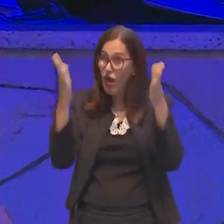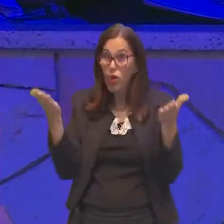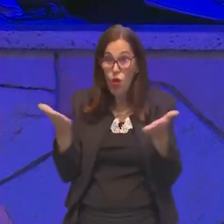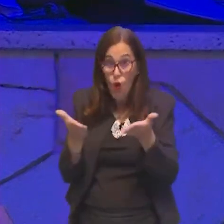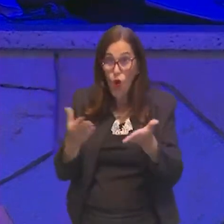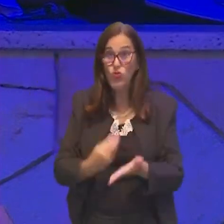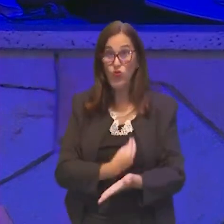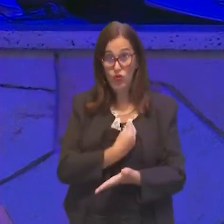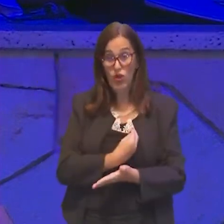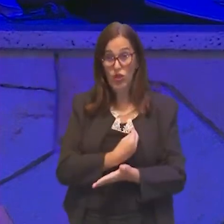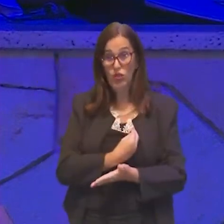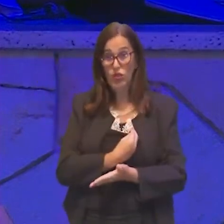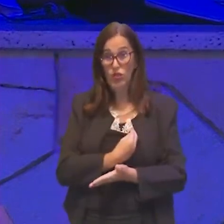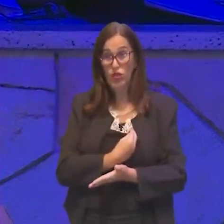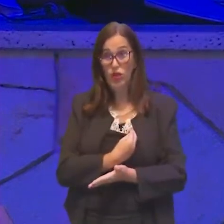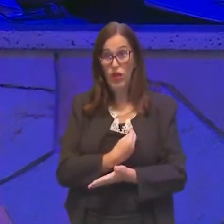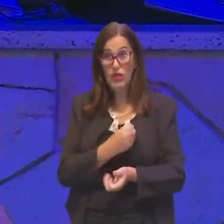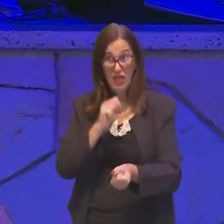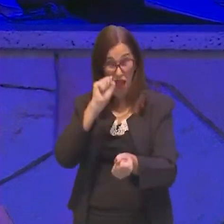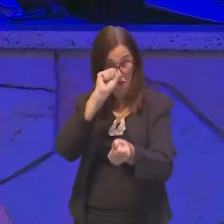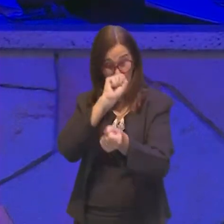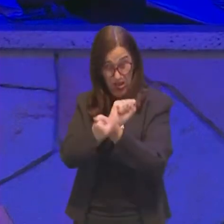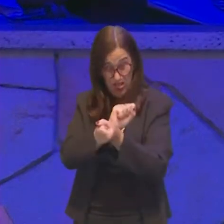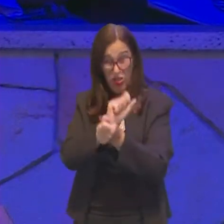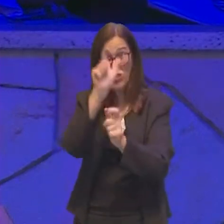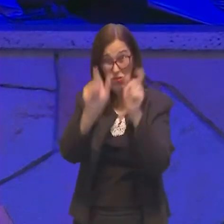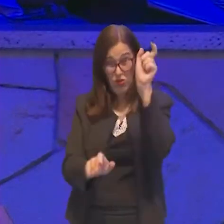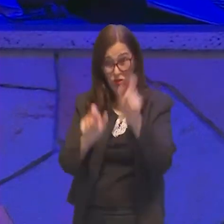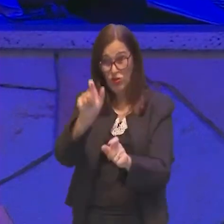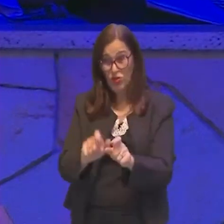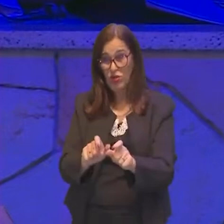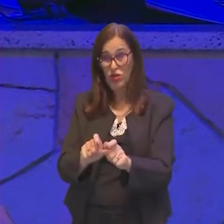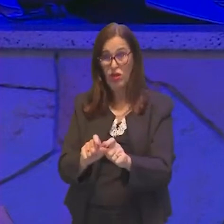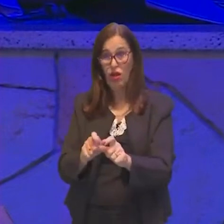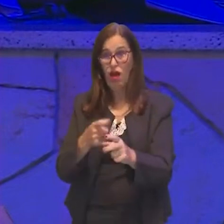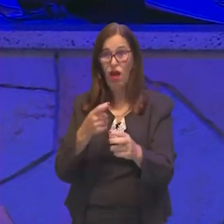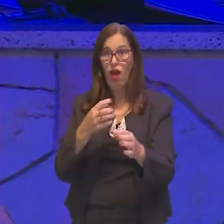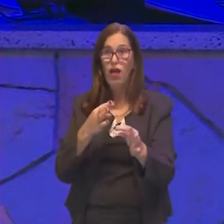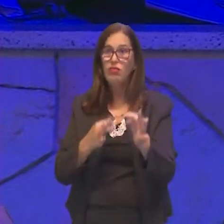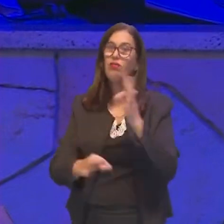vivendo hoje, que está escravizando as pessoas? A tecnologia.